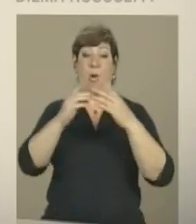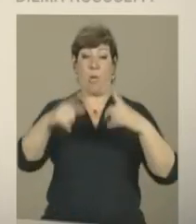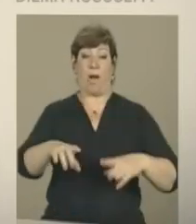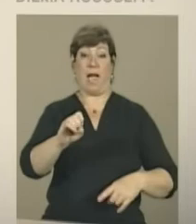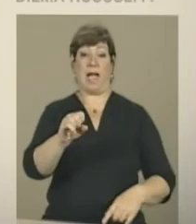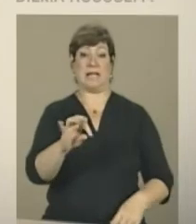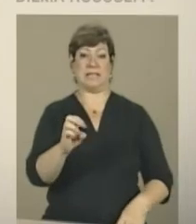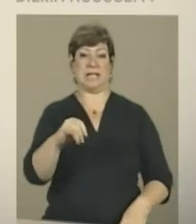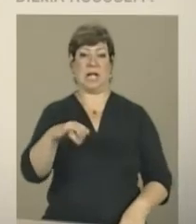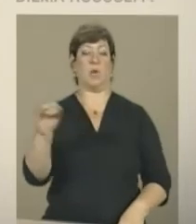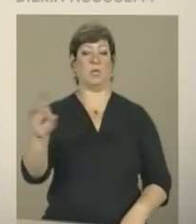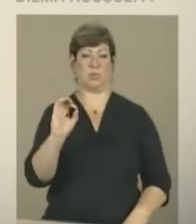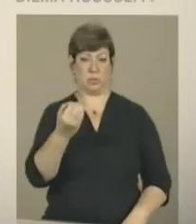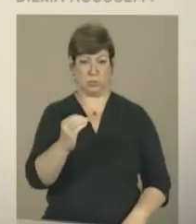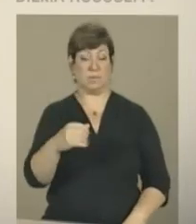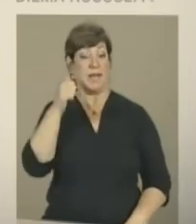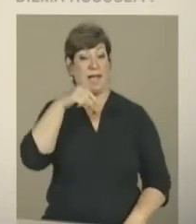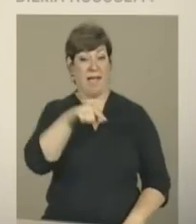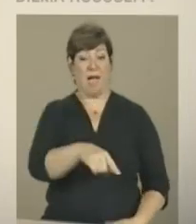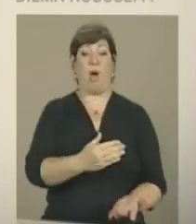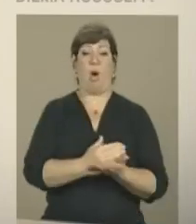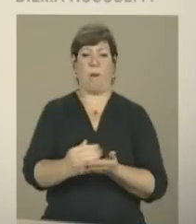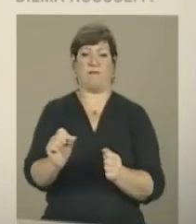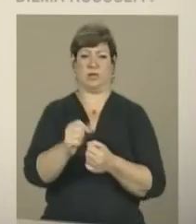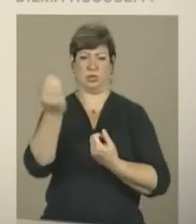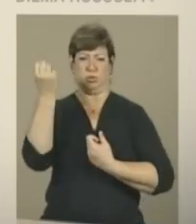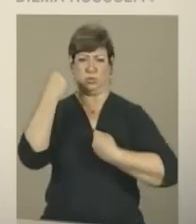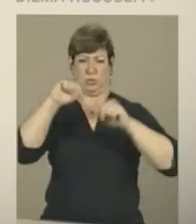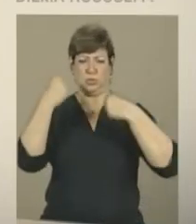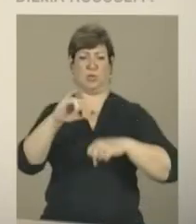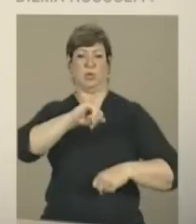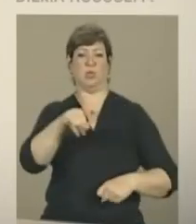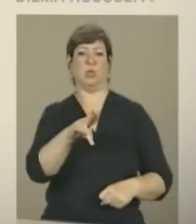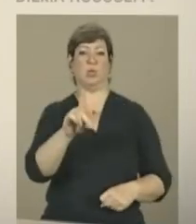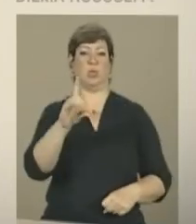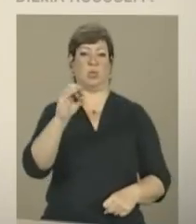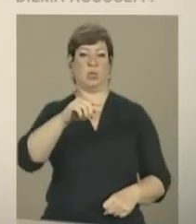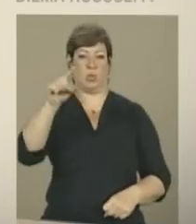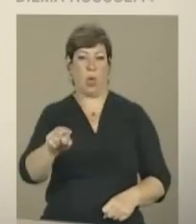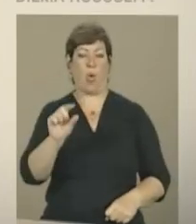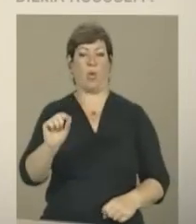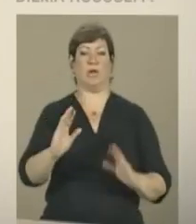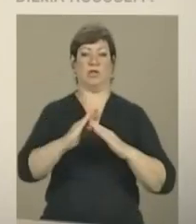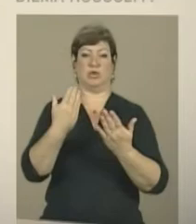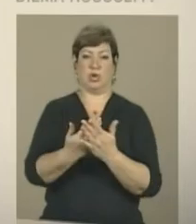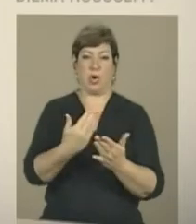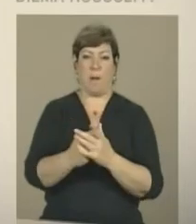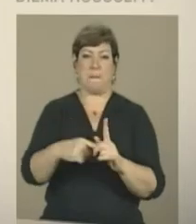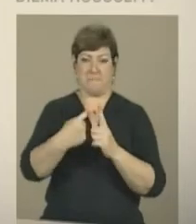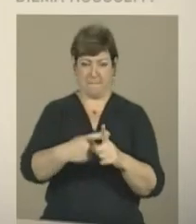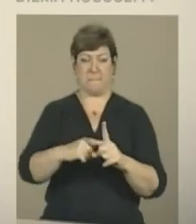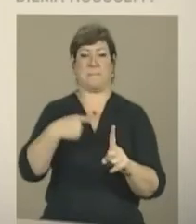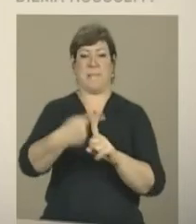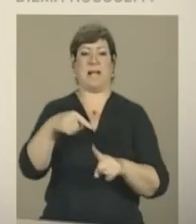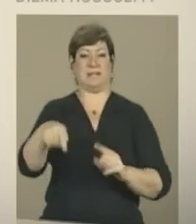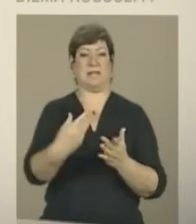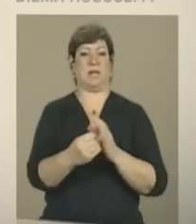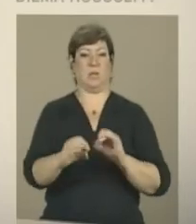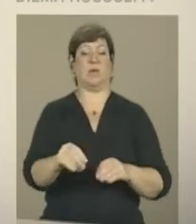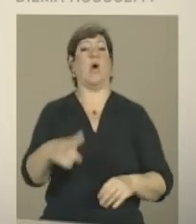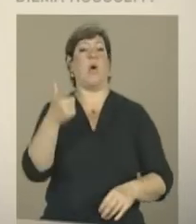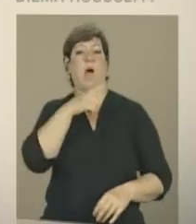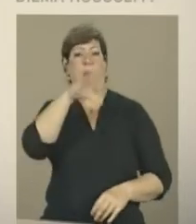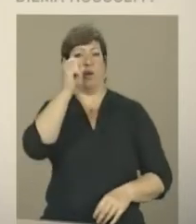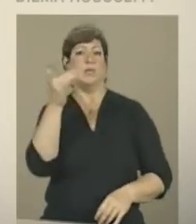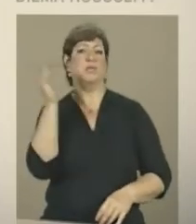em Esteio no Rio Grande do Sul ela começou a fazer judô na escola com mais educação e aprendeu a gostar EA se dedicar